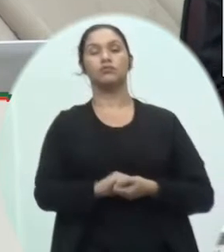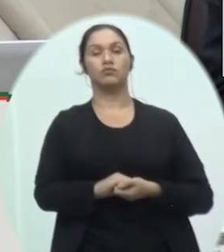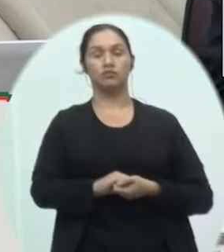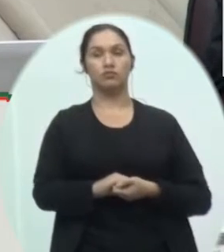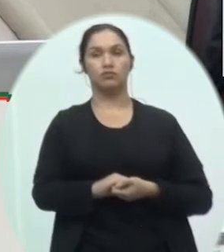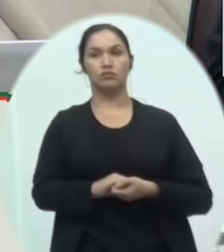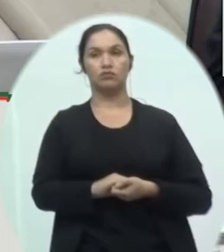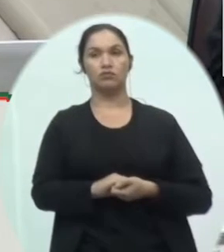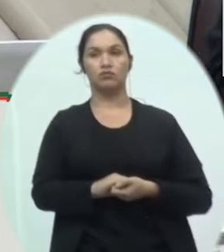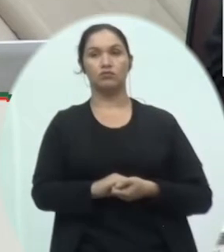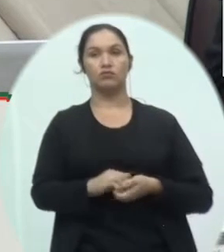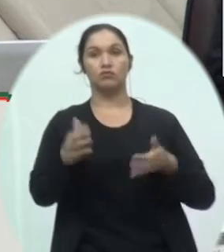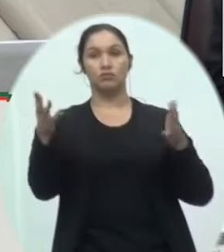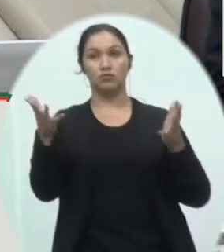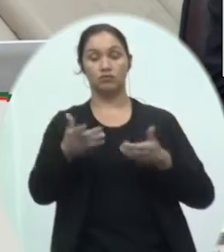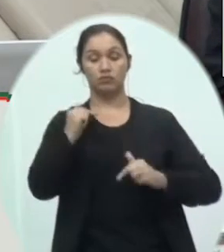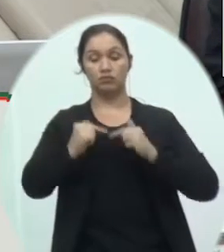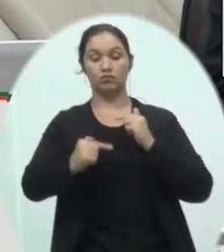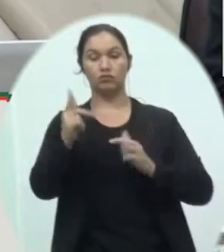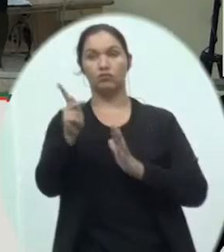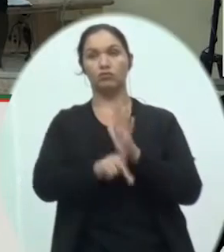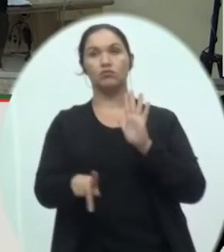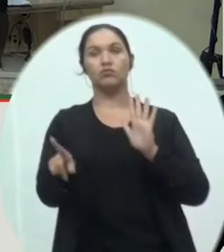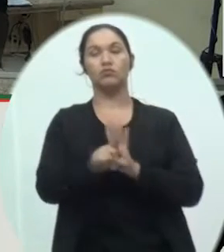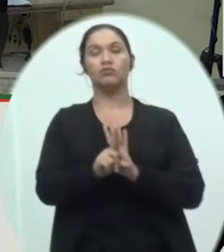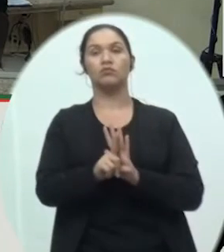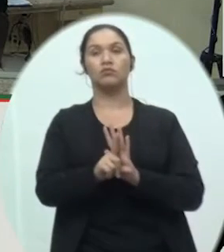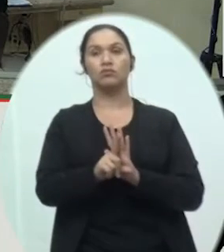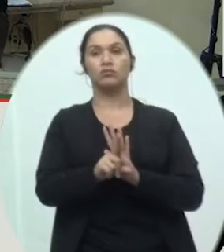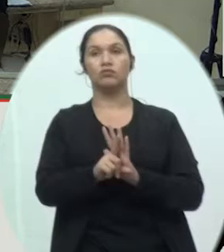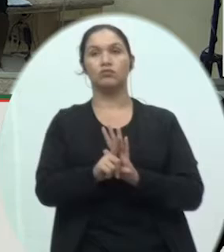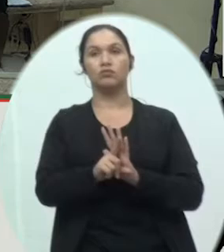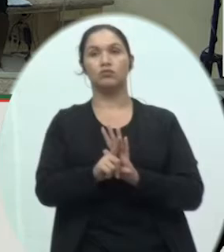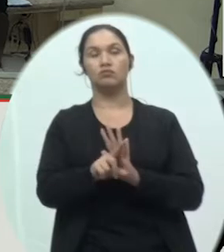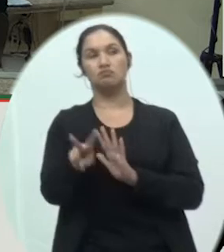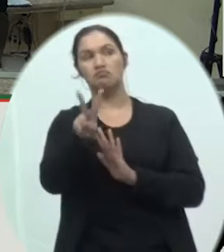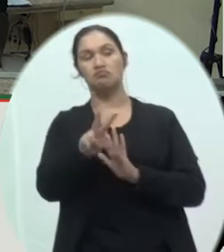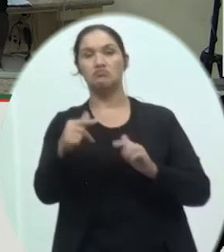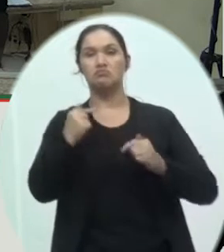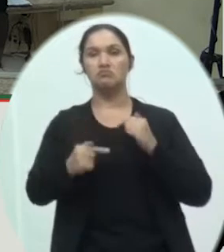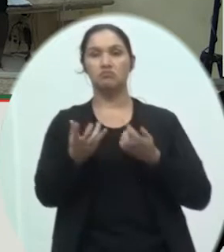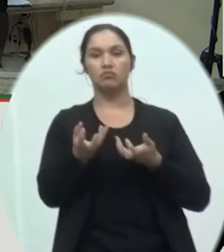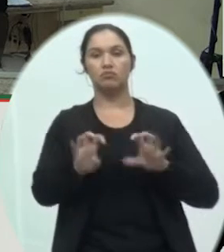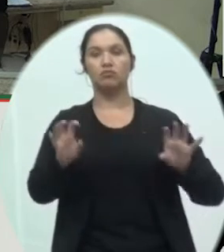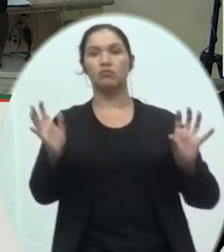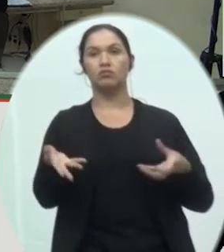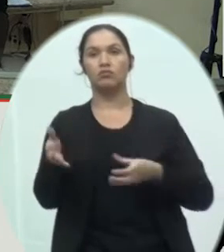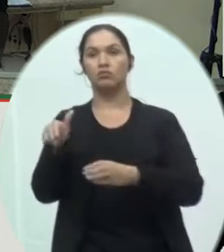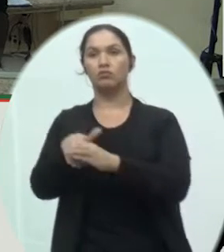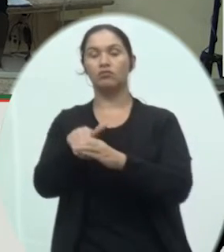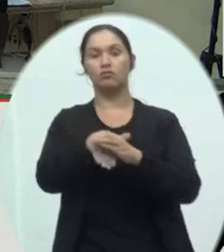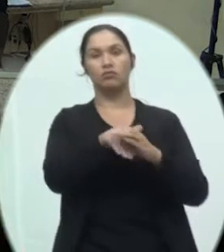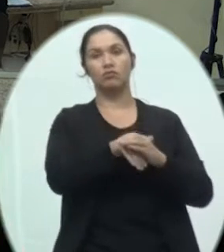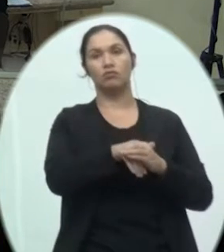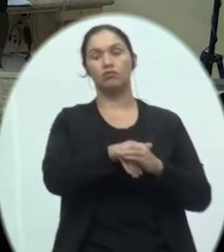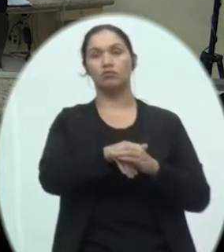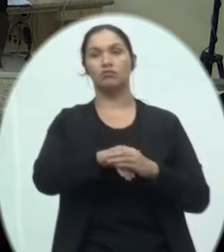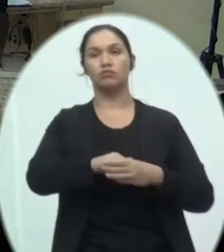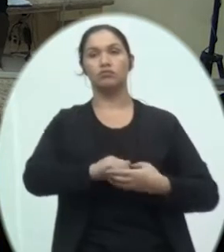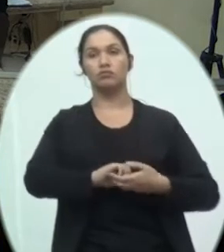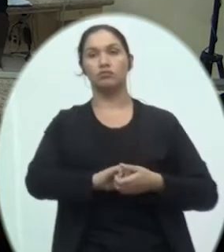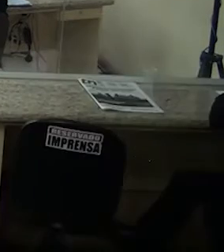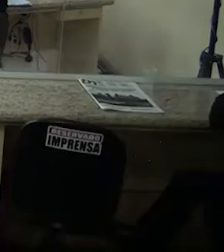essa deliberação ao plenário. Em discussão o projeto. Não havendo quem queira discutir, está em votação. Votação